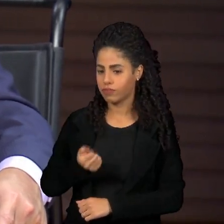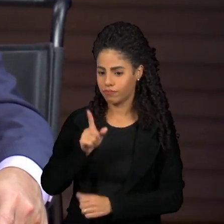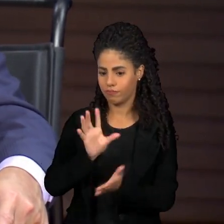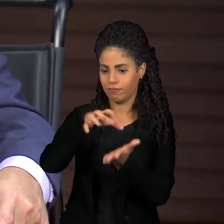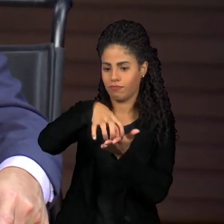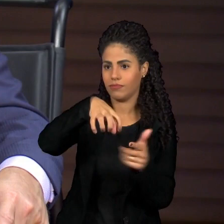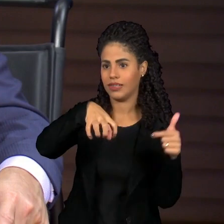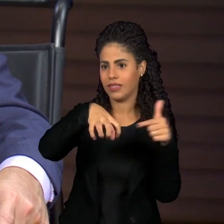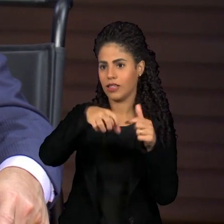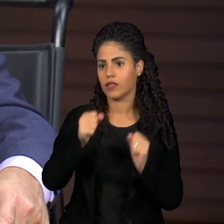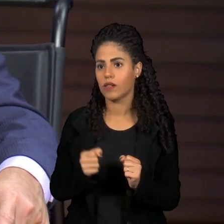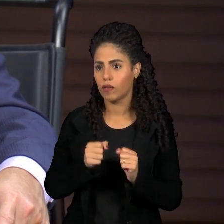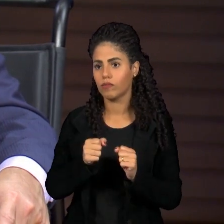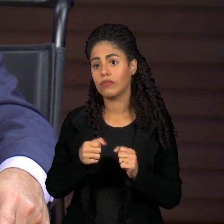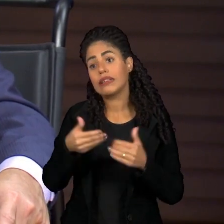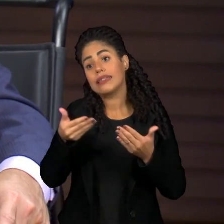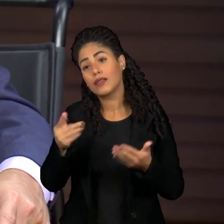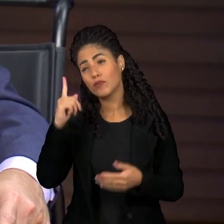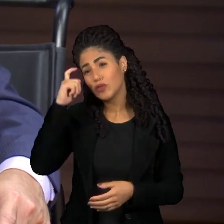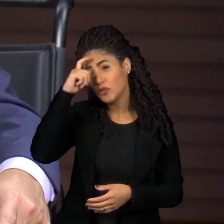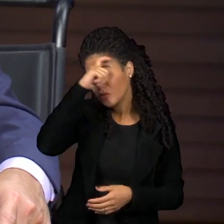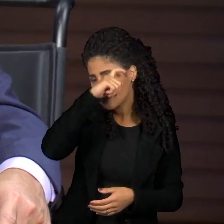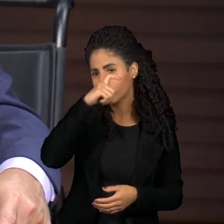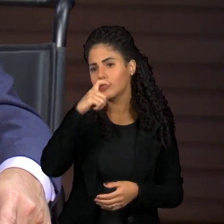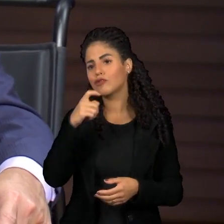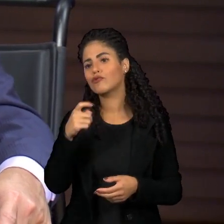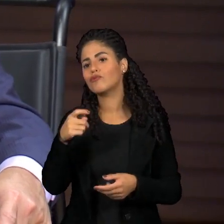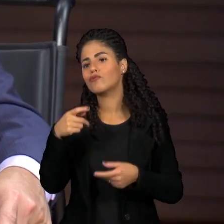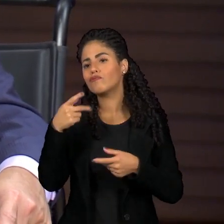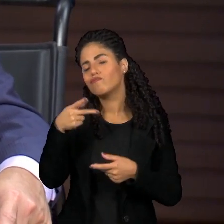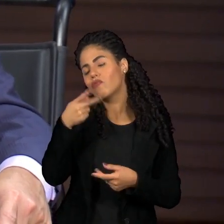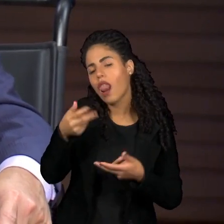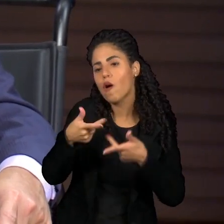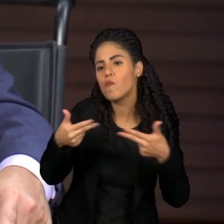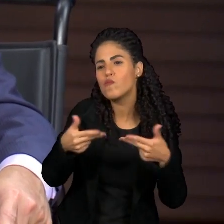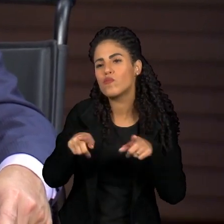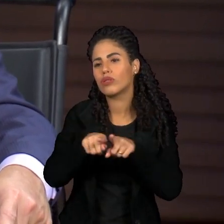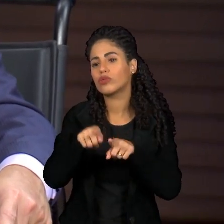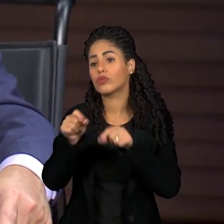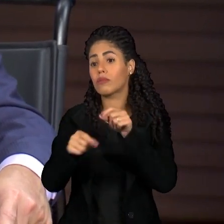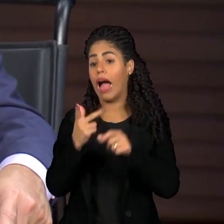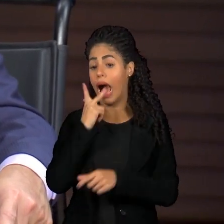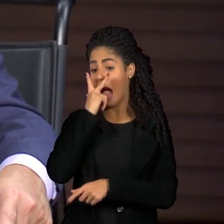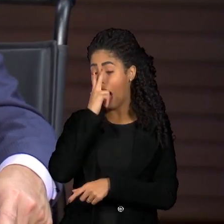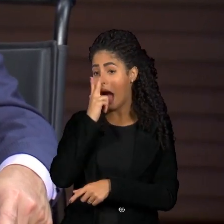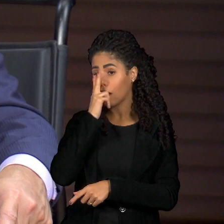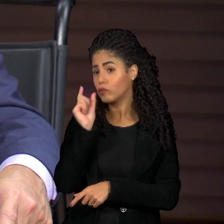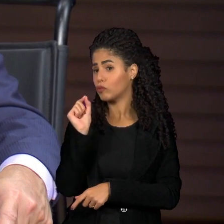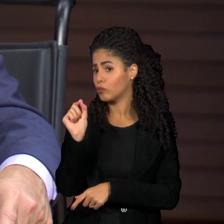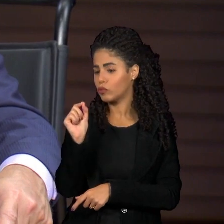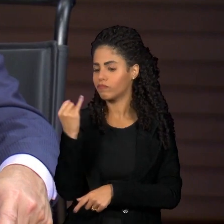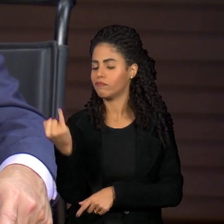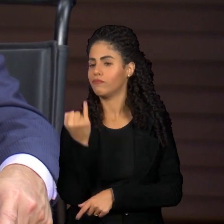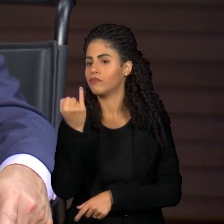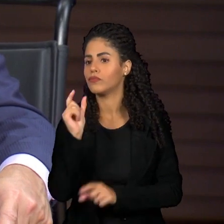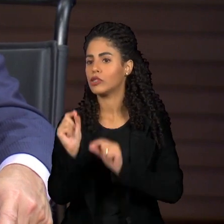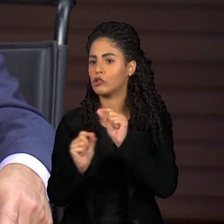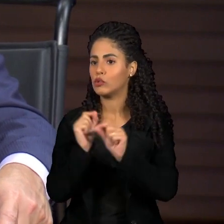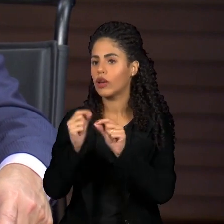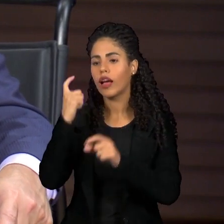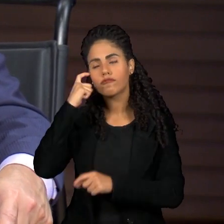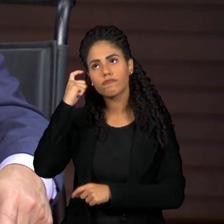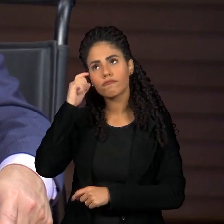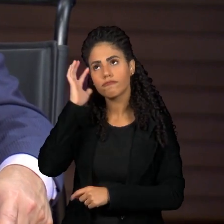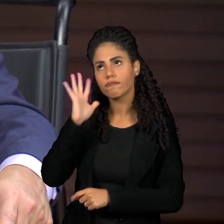fisiológicos, outros não. Eu acho muito difícil fazer essa separação. O que me parece que é importante é